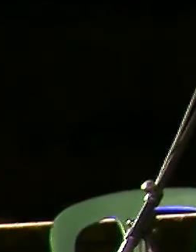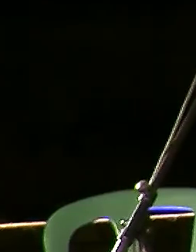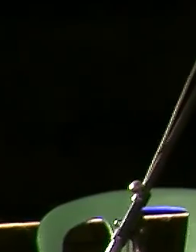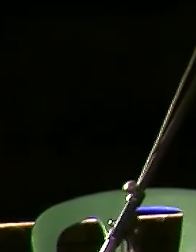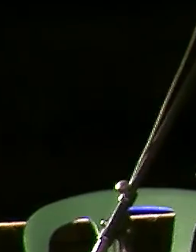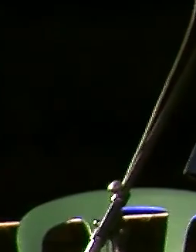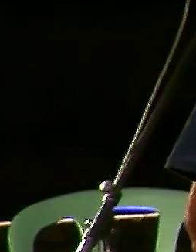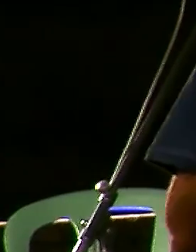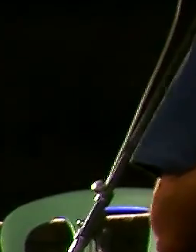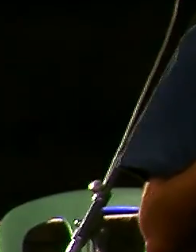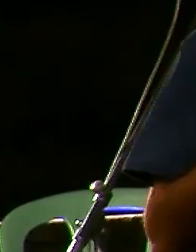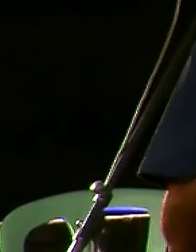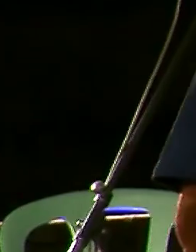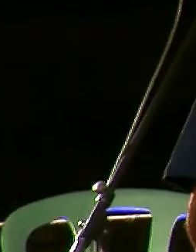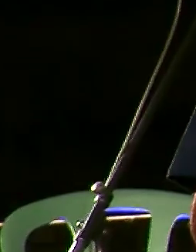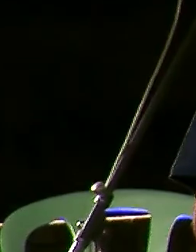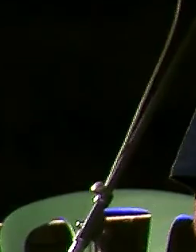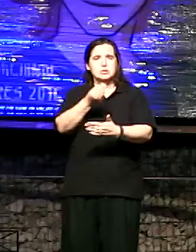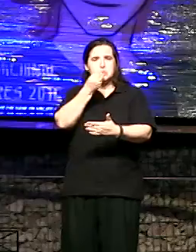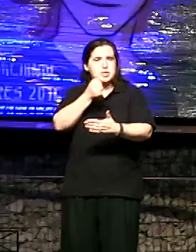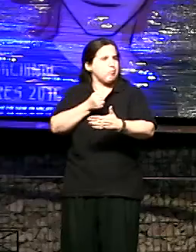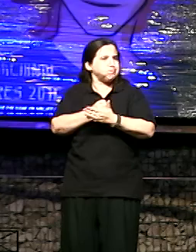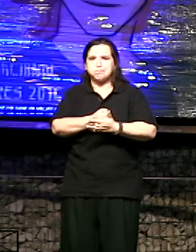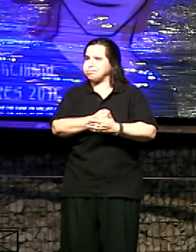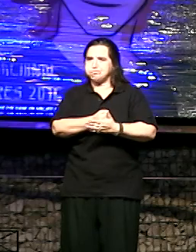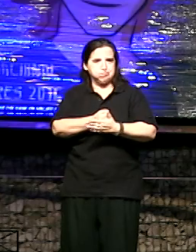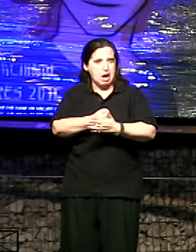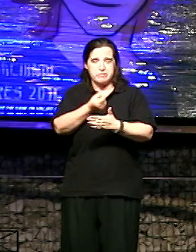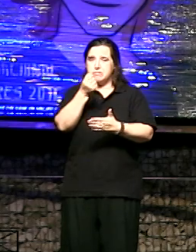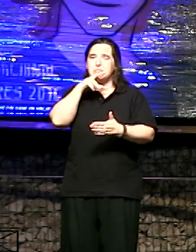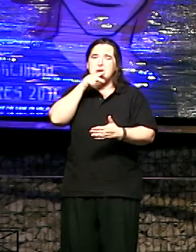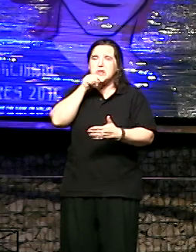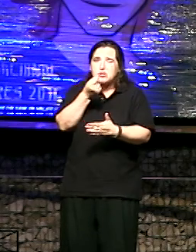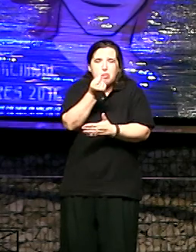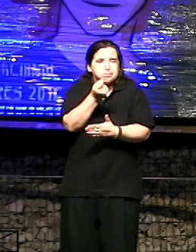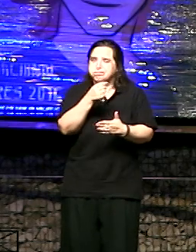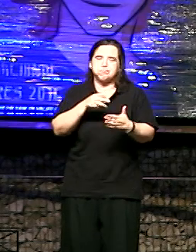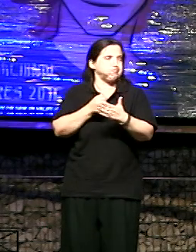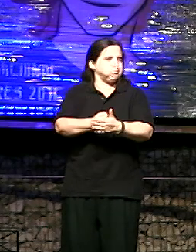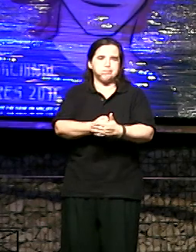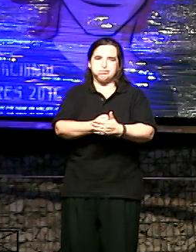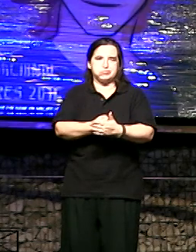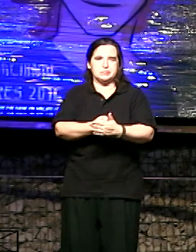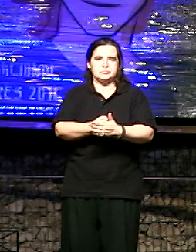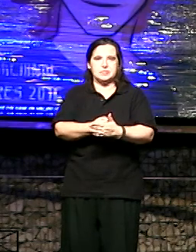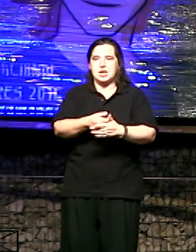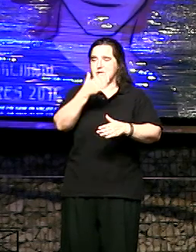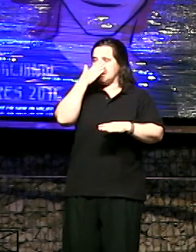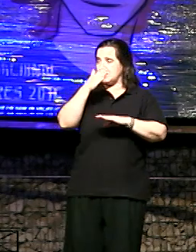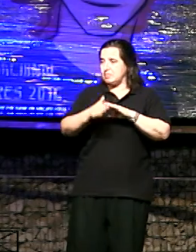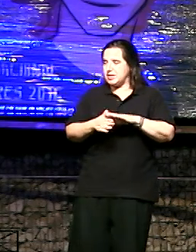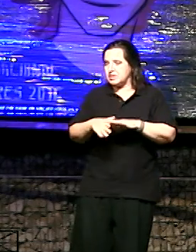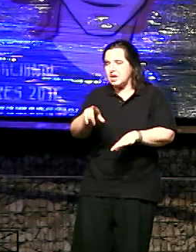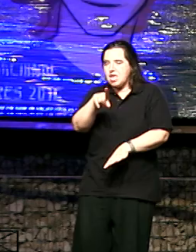a barriga bem cheia e não cabe mais nada cá dentro nem um grãozinho de arroz então que de repente surge Aquela